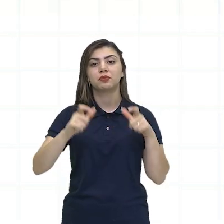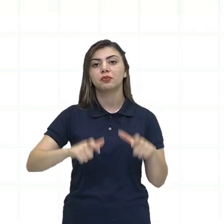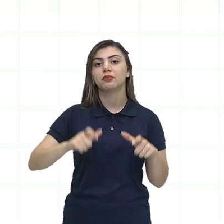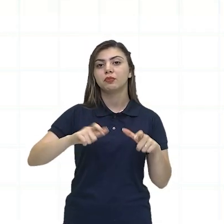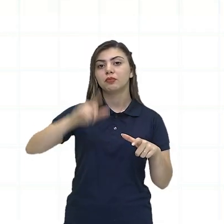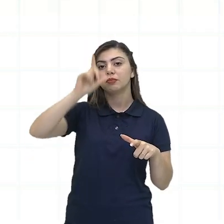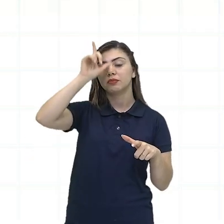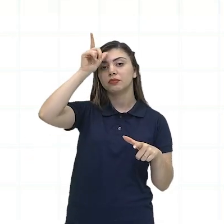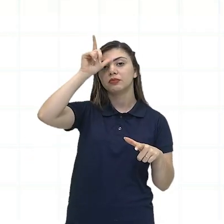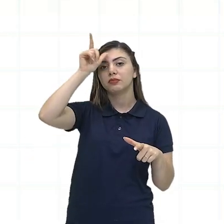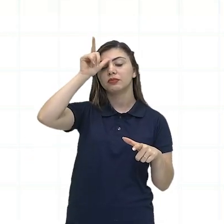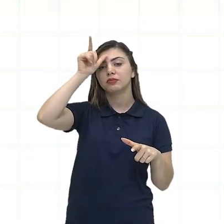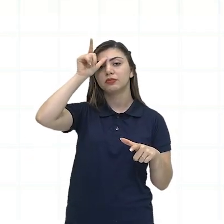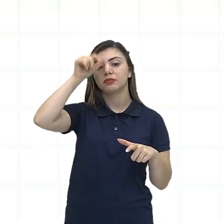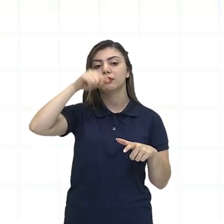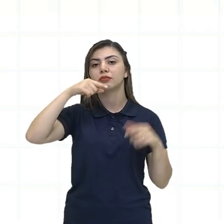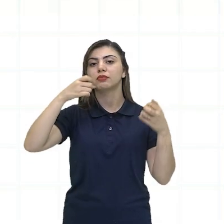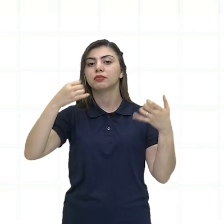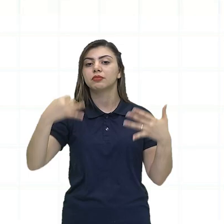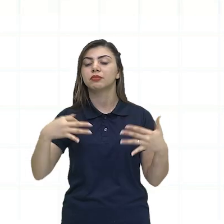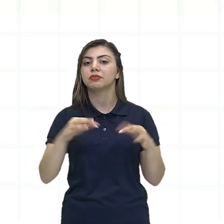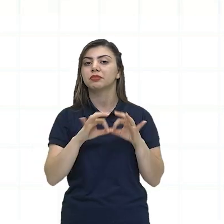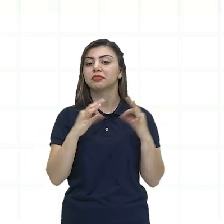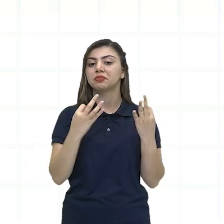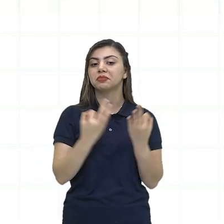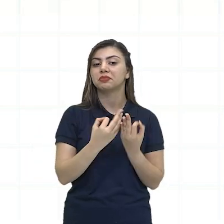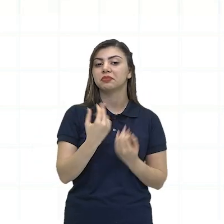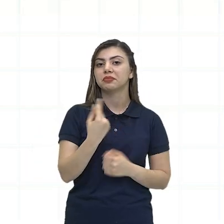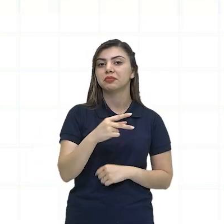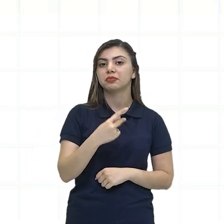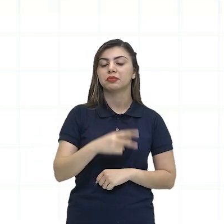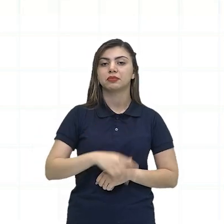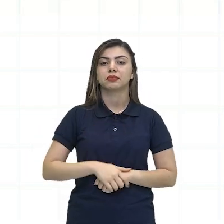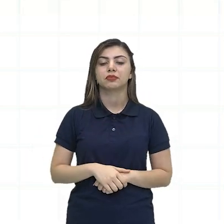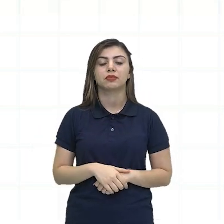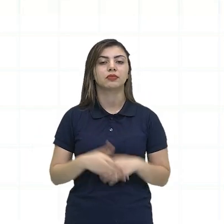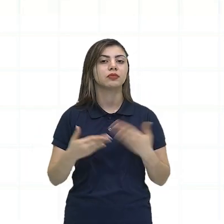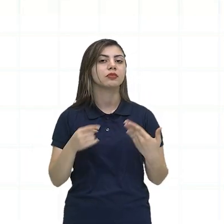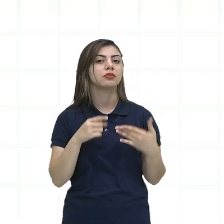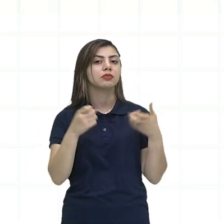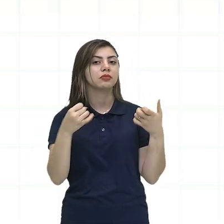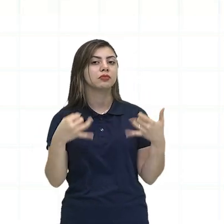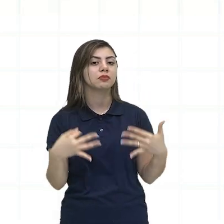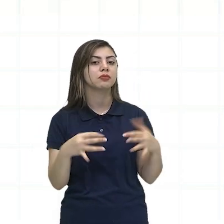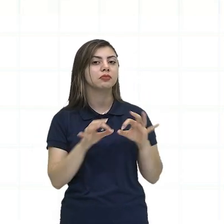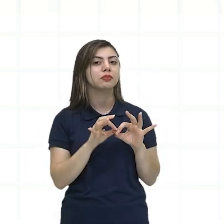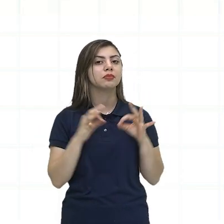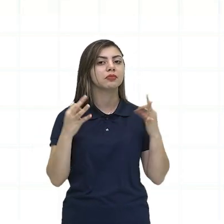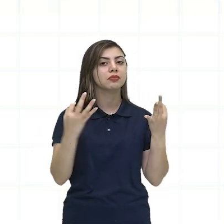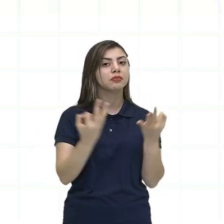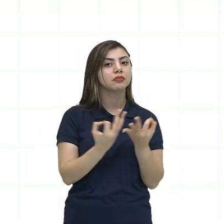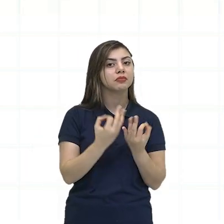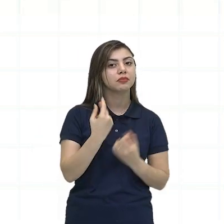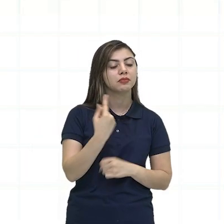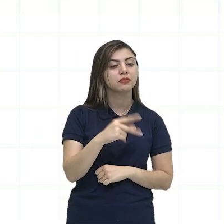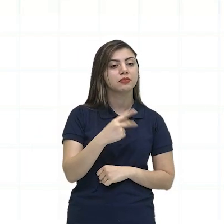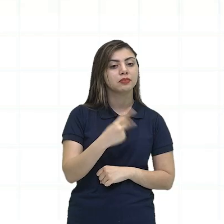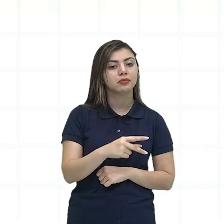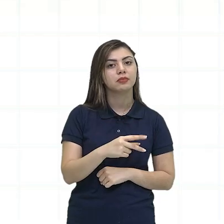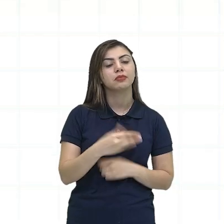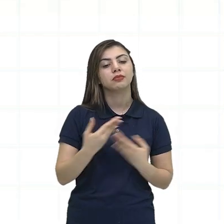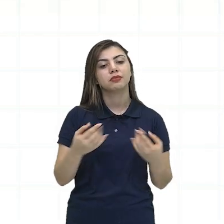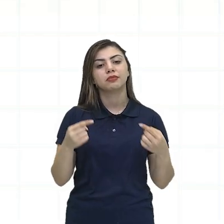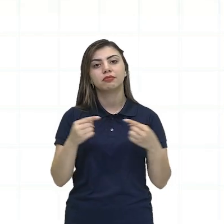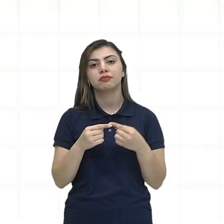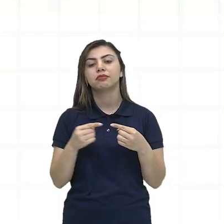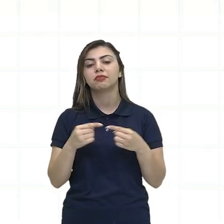a falar da família dele, certo? Se ele vai falar da família dele, descrever a família dele, também é o